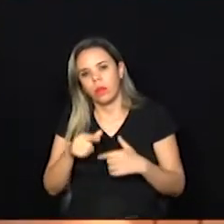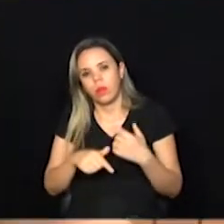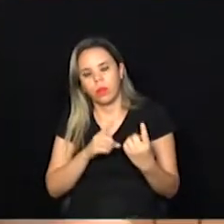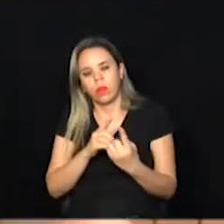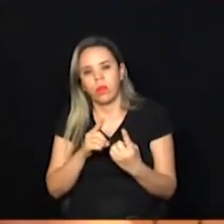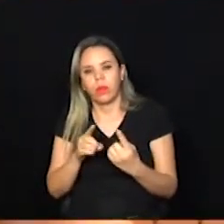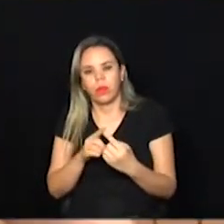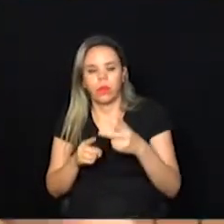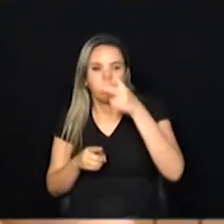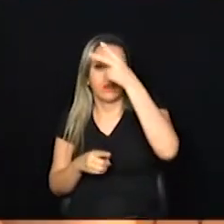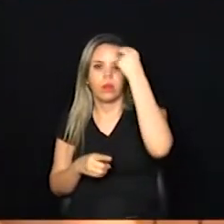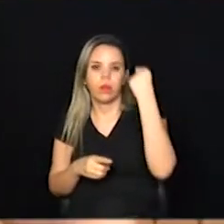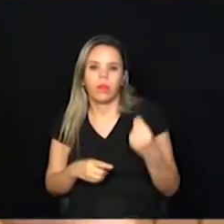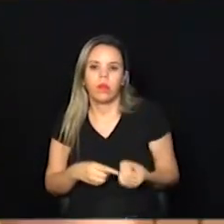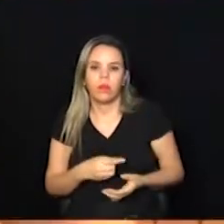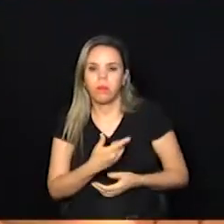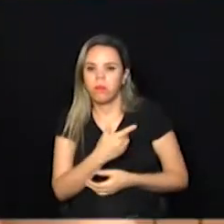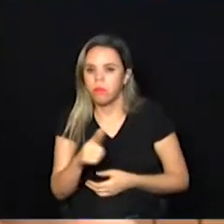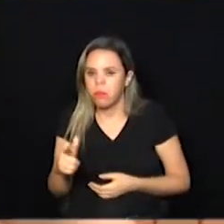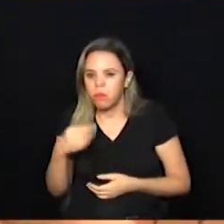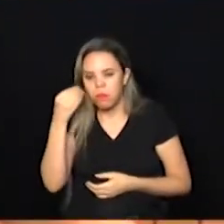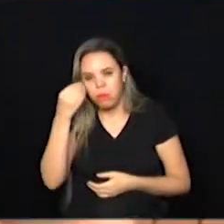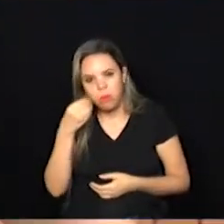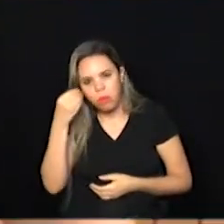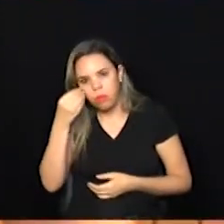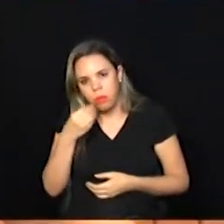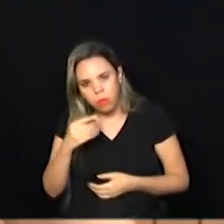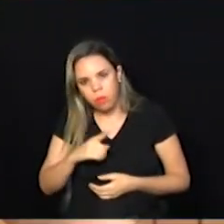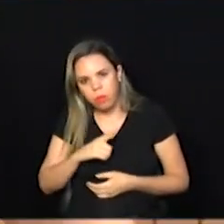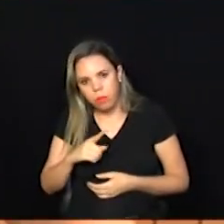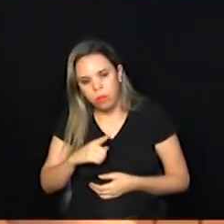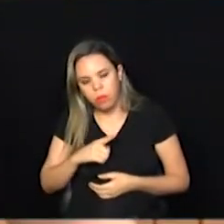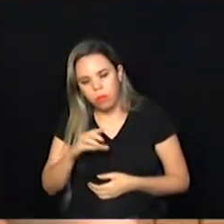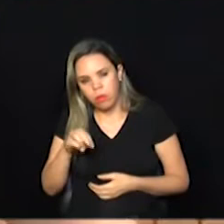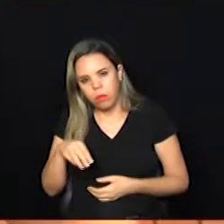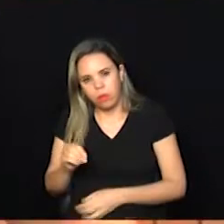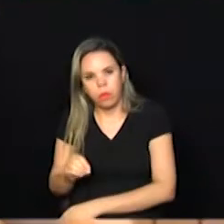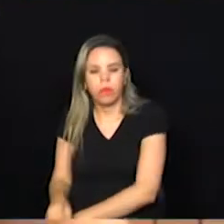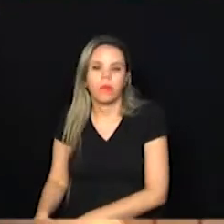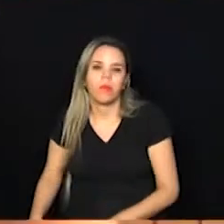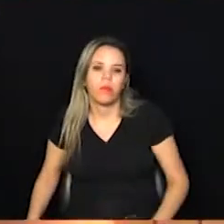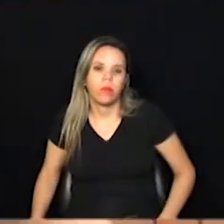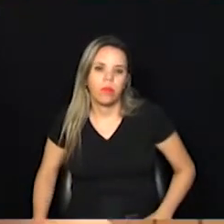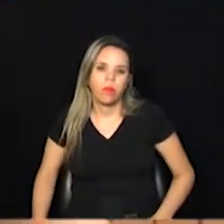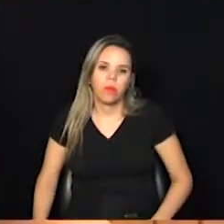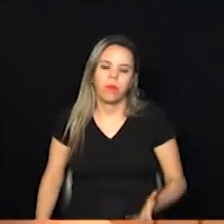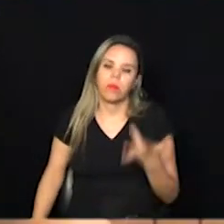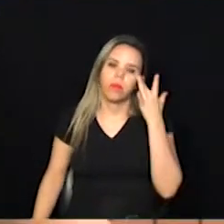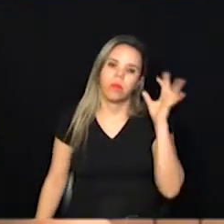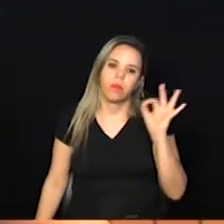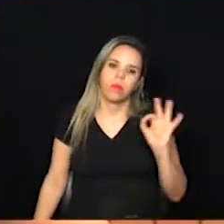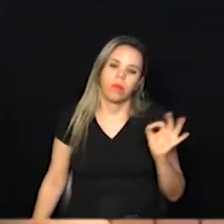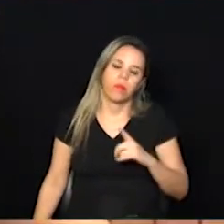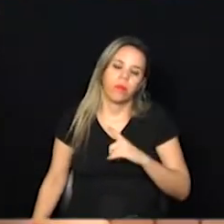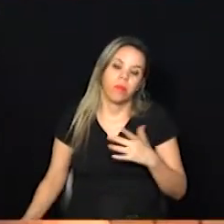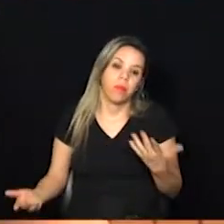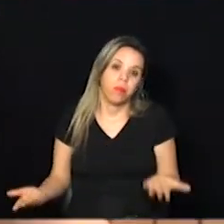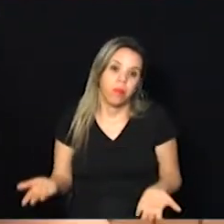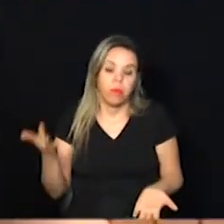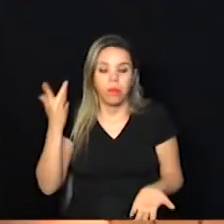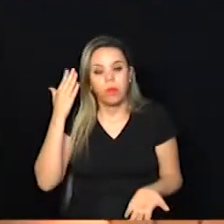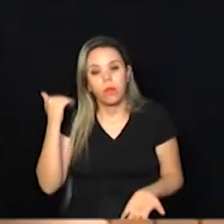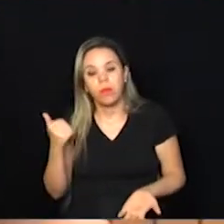própria prefeitura que não tem o conhecimento que existe um CEAMO, não tem o conhecimento, né? Então, eu acho